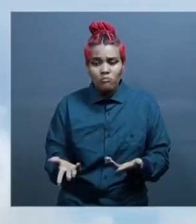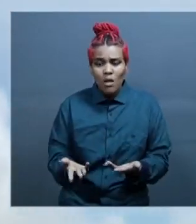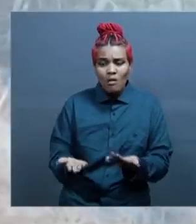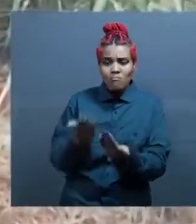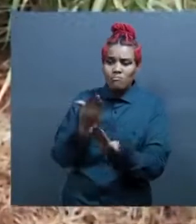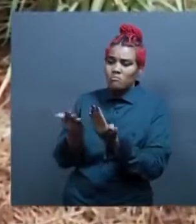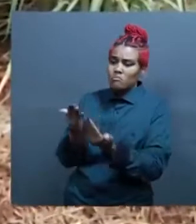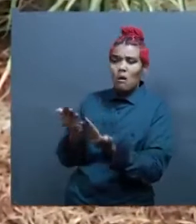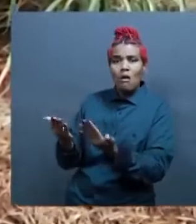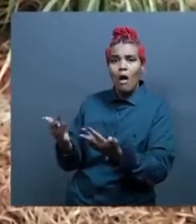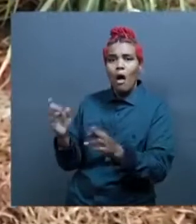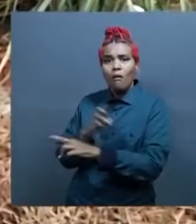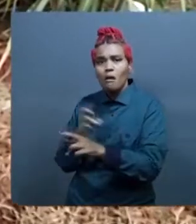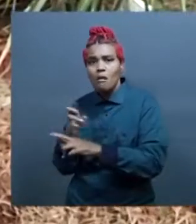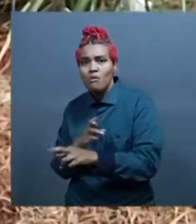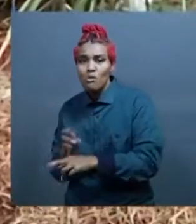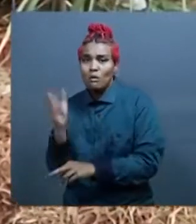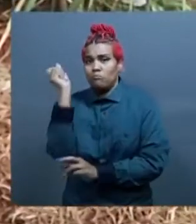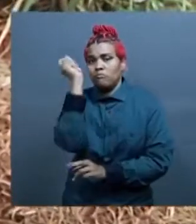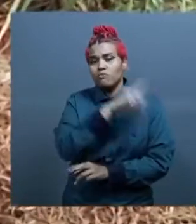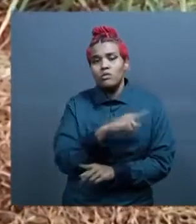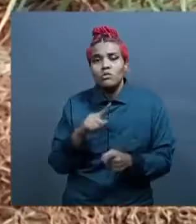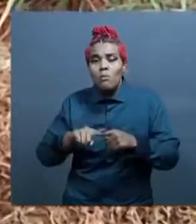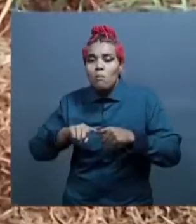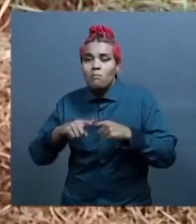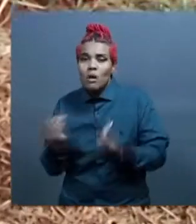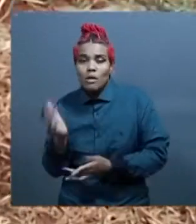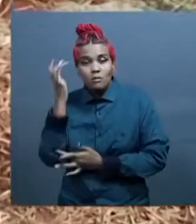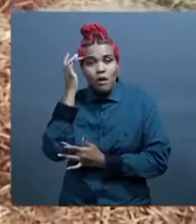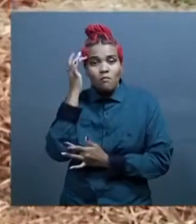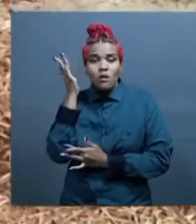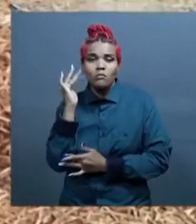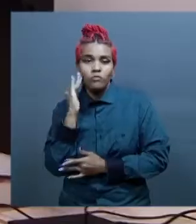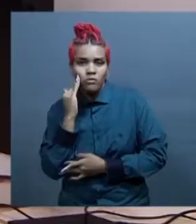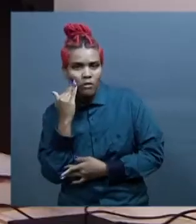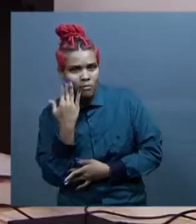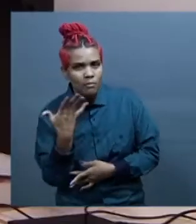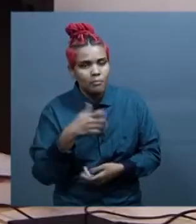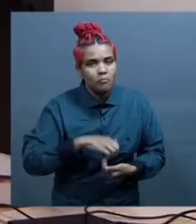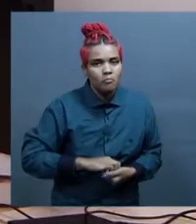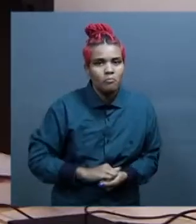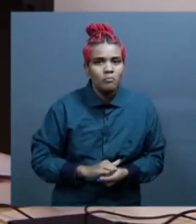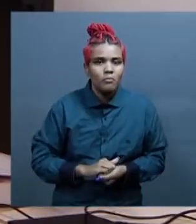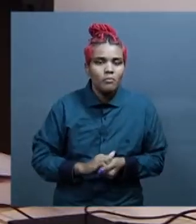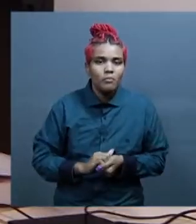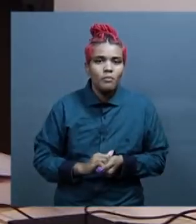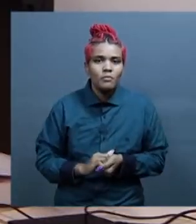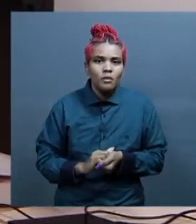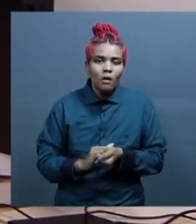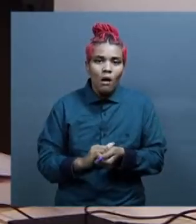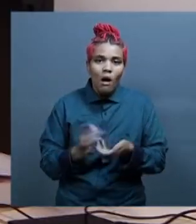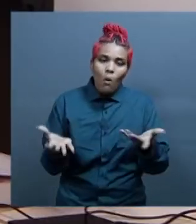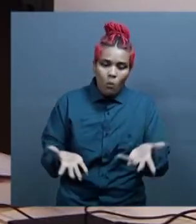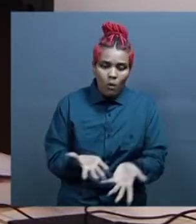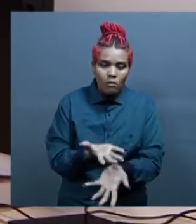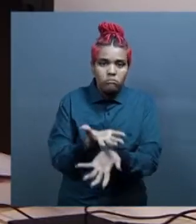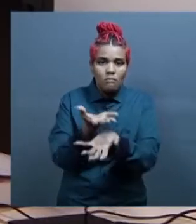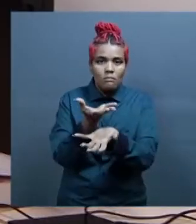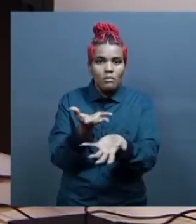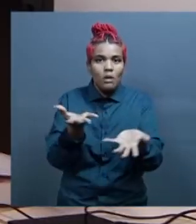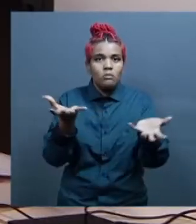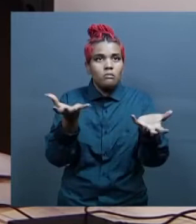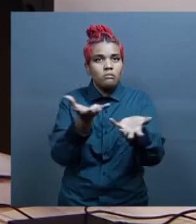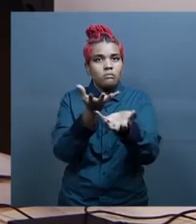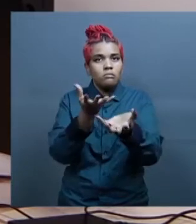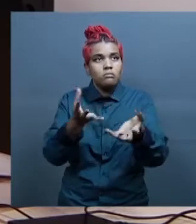difícil mas as consequências são bem fáceis de entender que o aumento desse a concentração desses gases na atmosfera vai levar a um